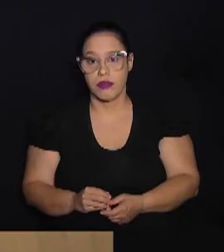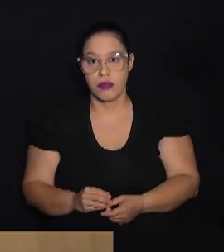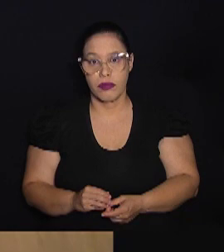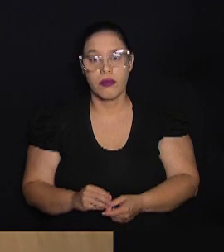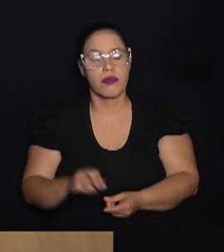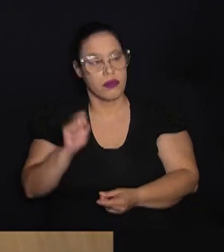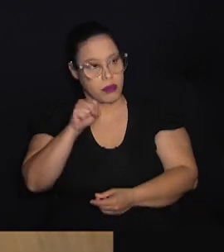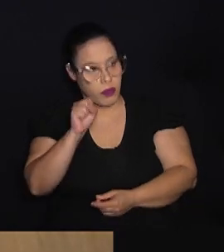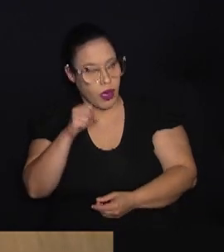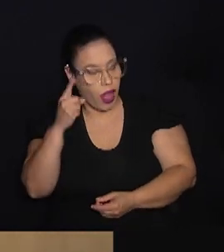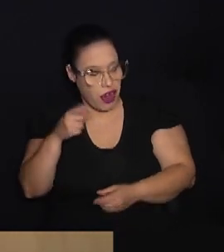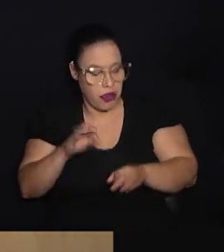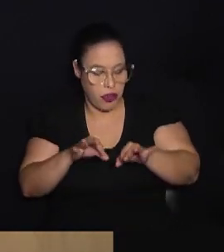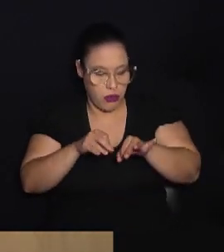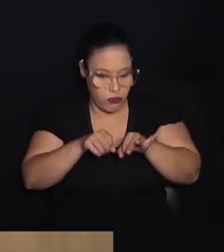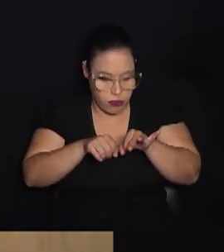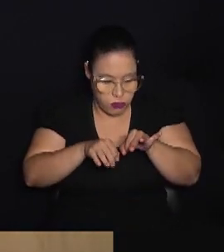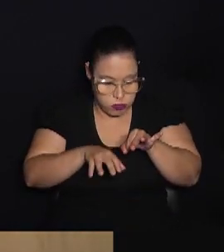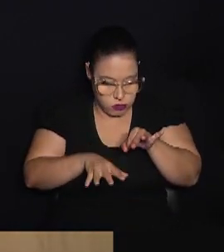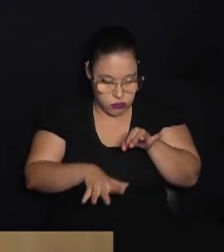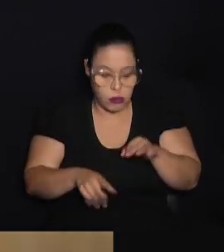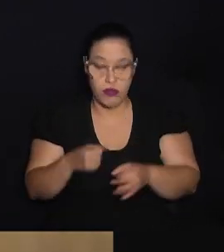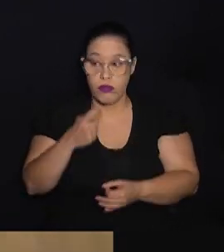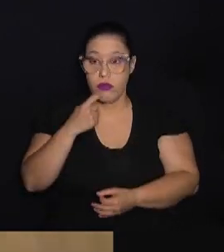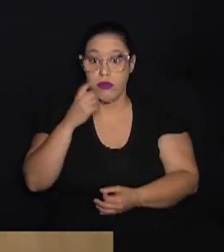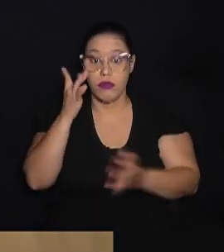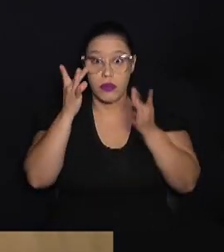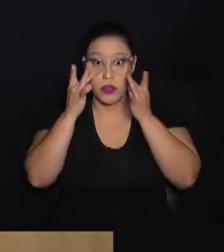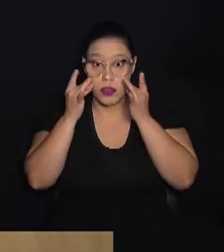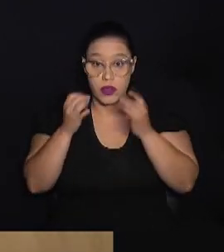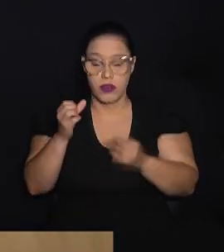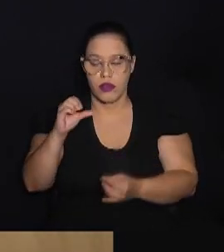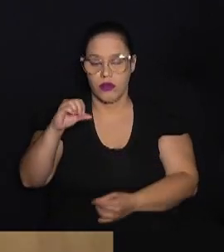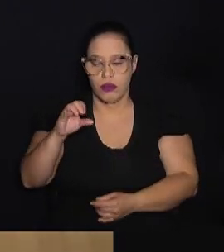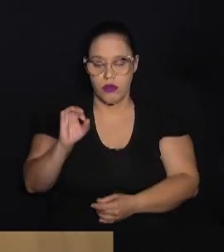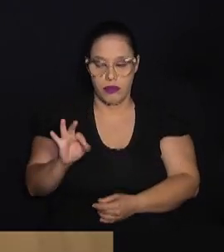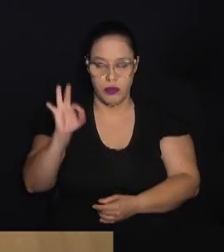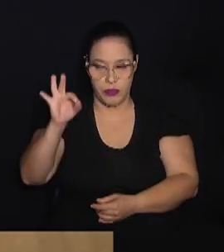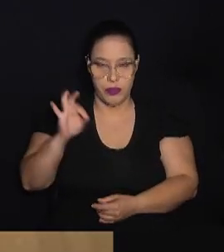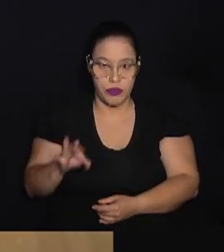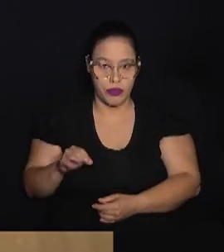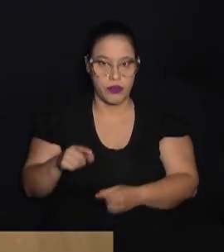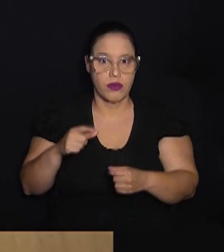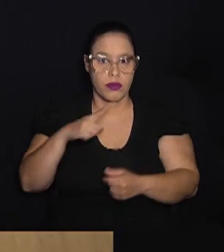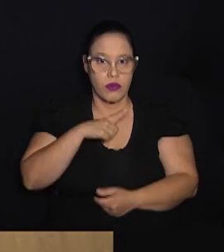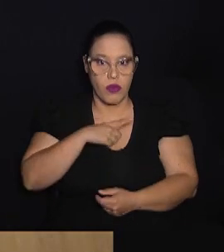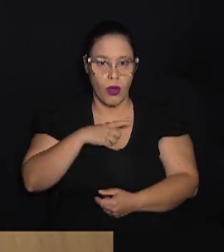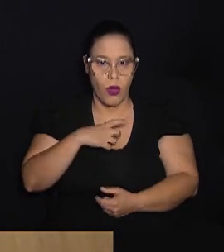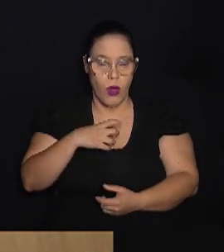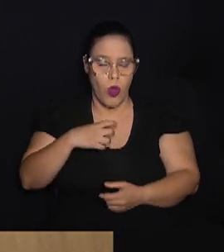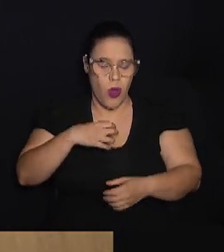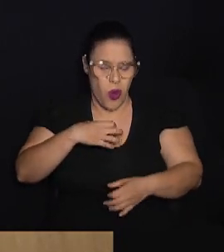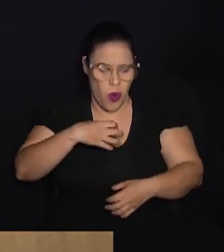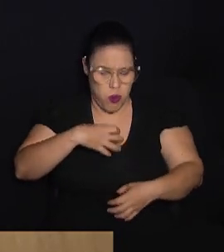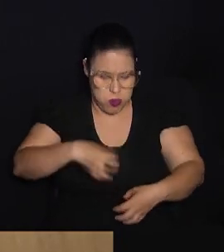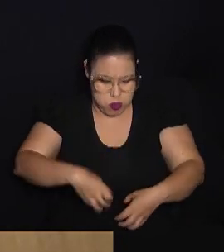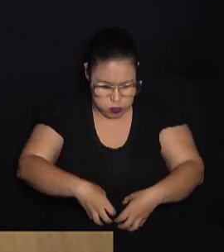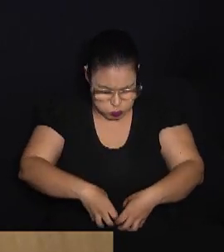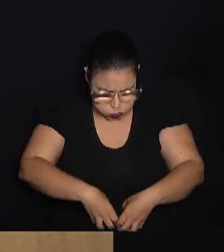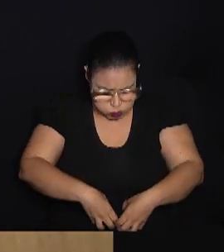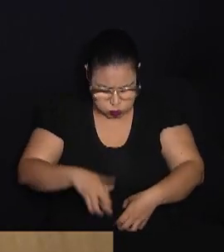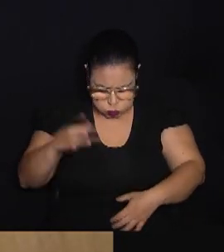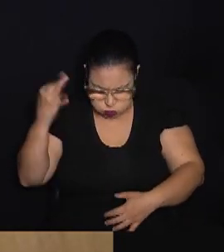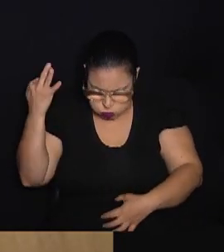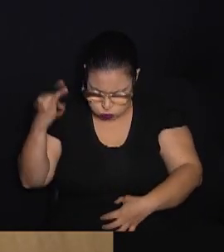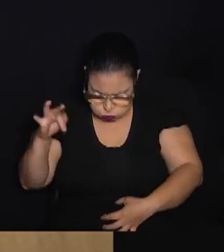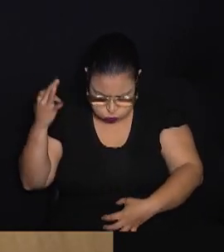Sim, além do sangramento, que é o principal fator de alerta, acontece em mais de 90% dos casos, você pode ter uma dor pélvica, um desconforto,